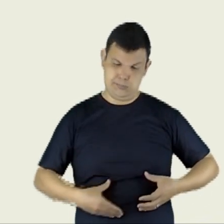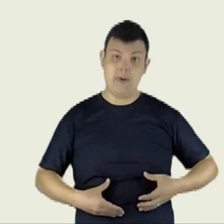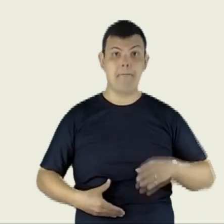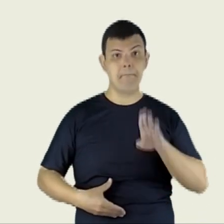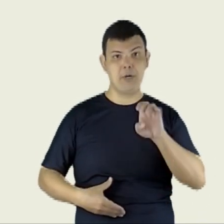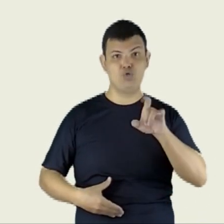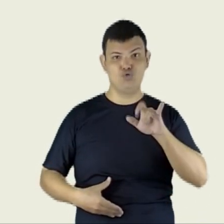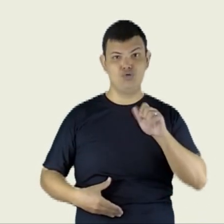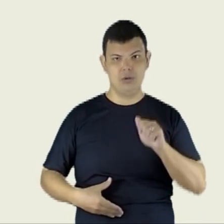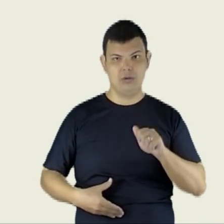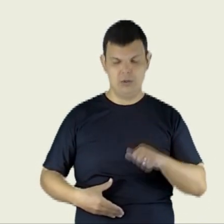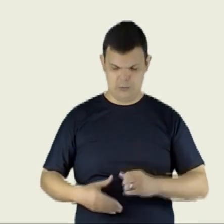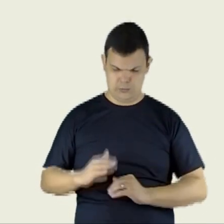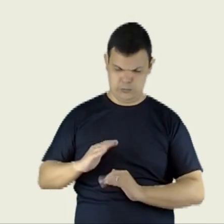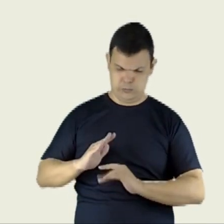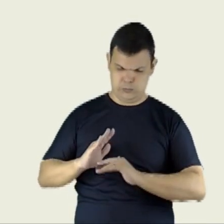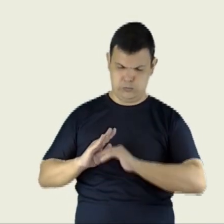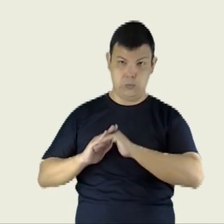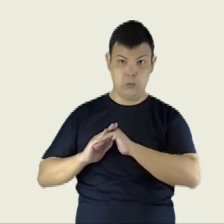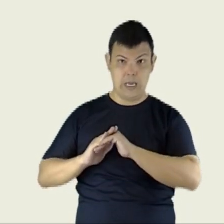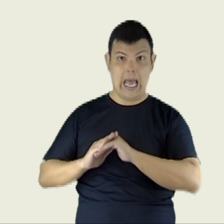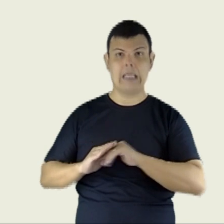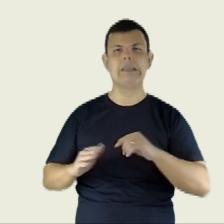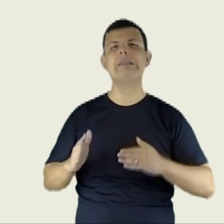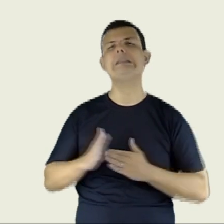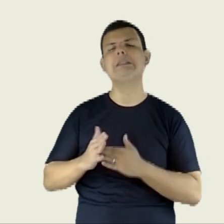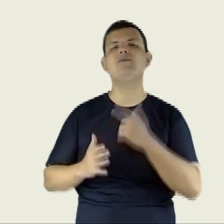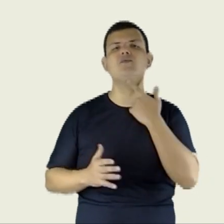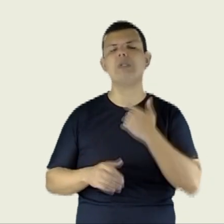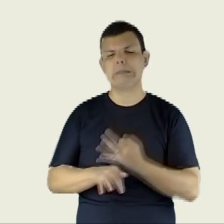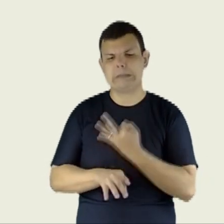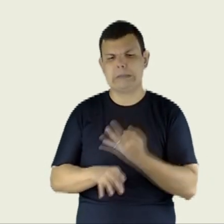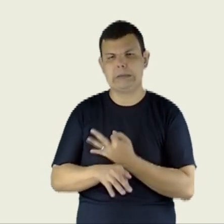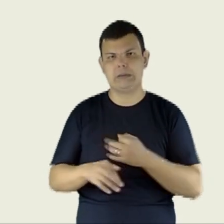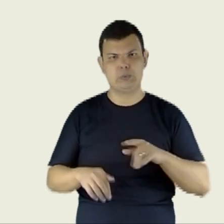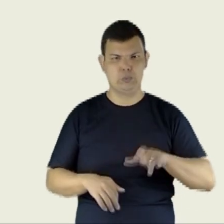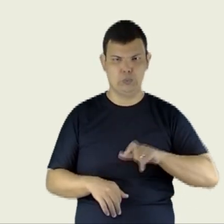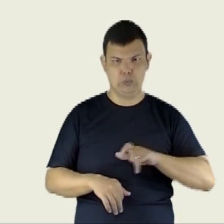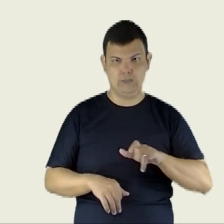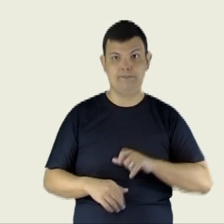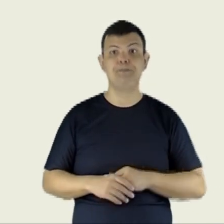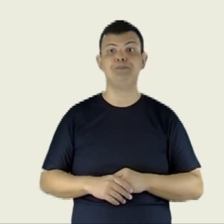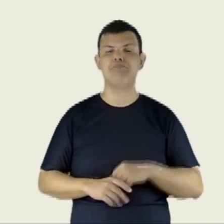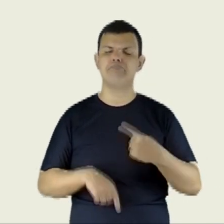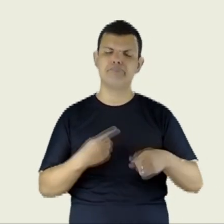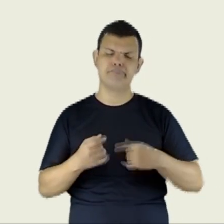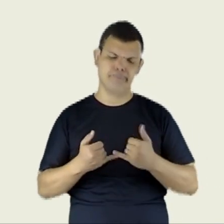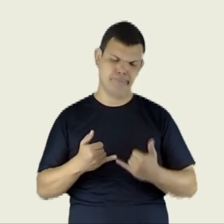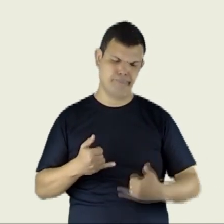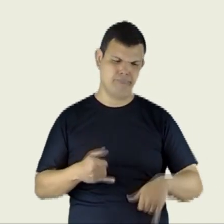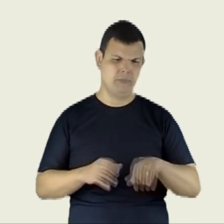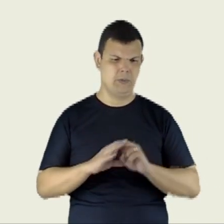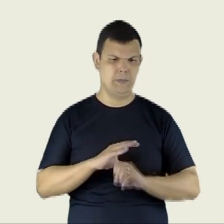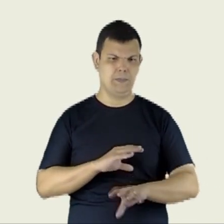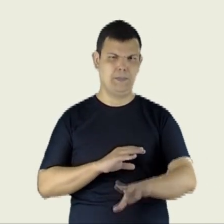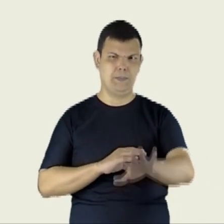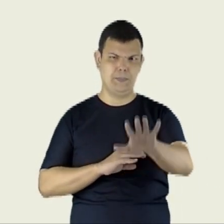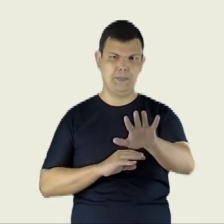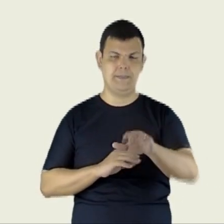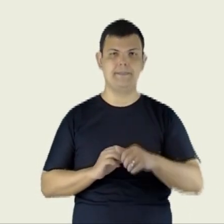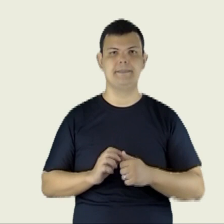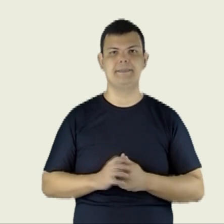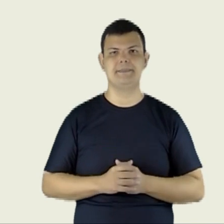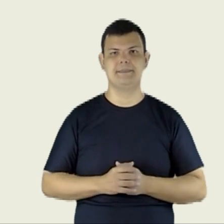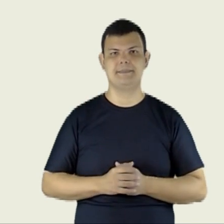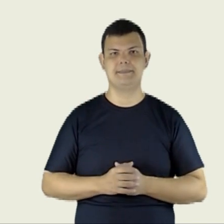bexiga. Aqui vai se acumulando até você ter vontade de ir ao banheiro. Depois, passa pela uretra e é expulsa para o exterior.